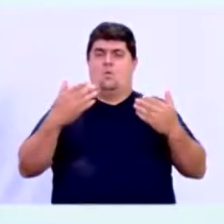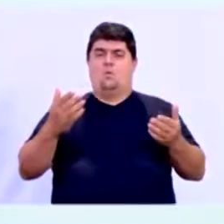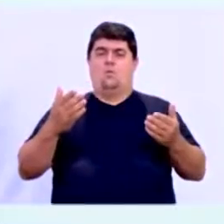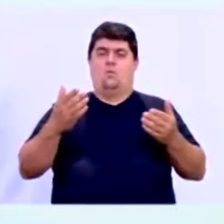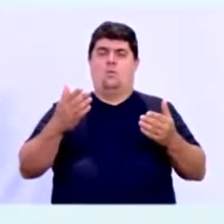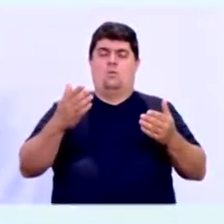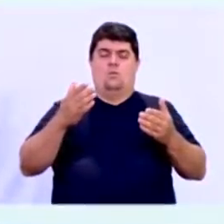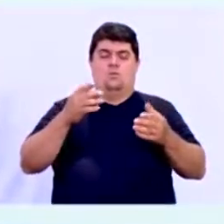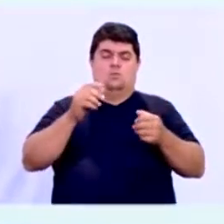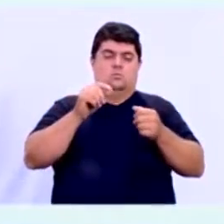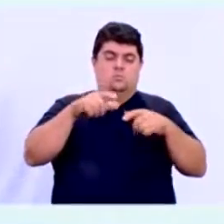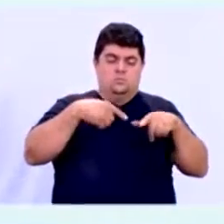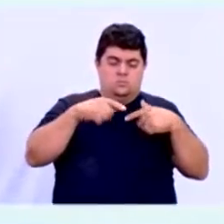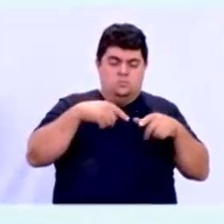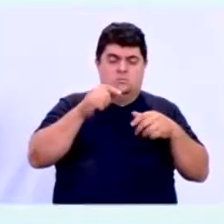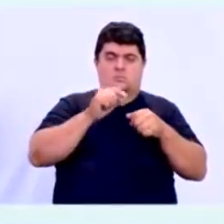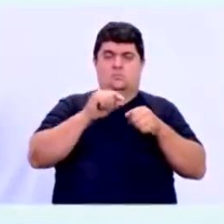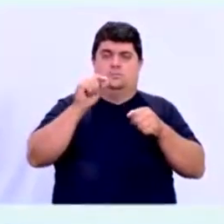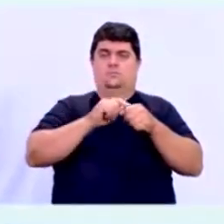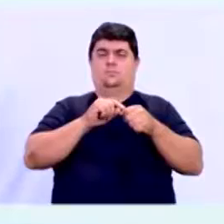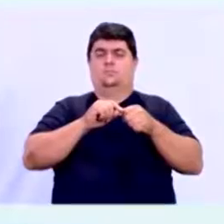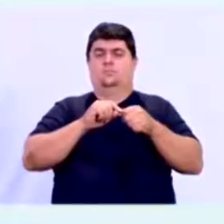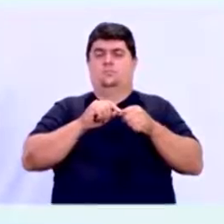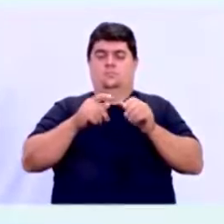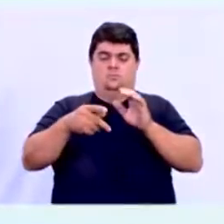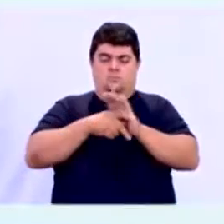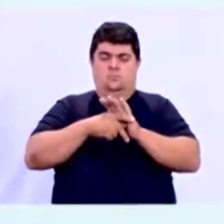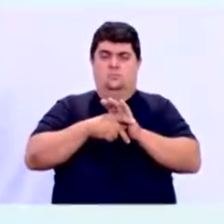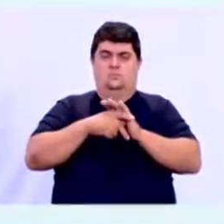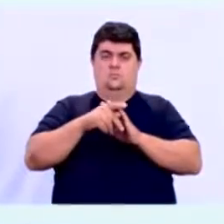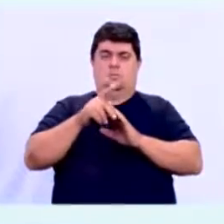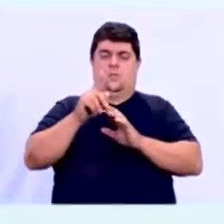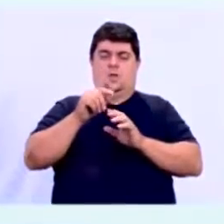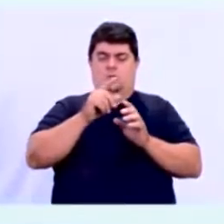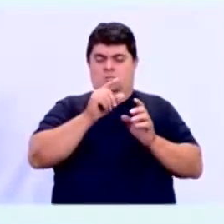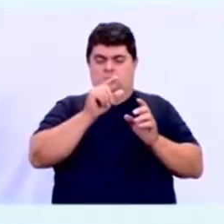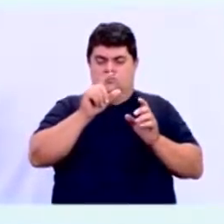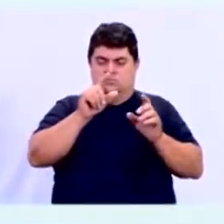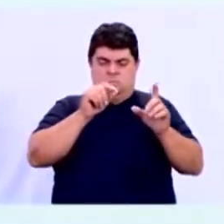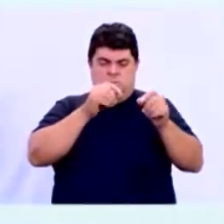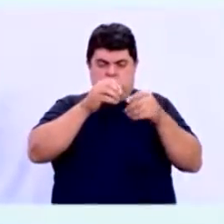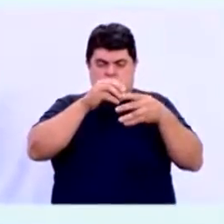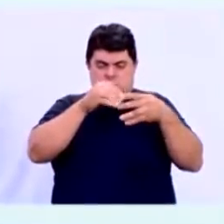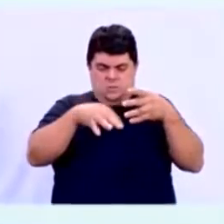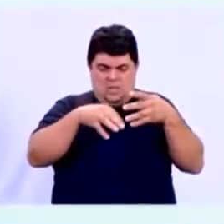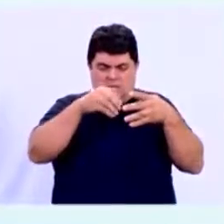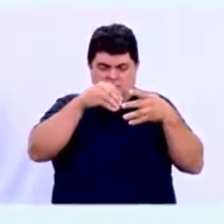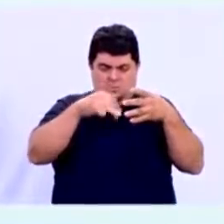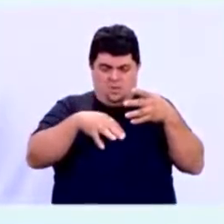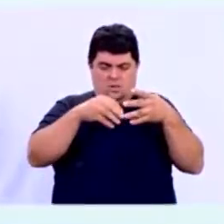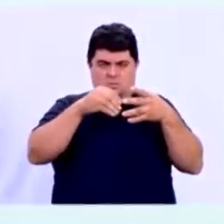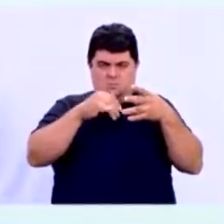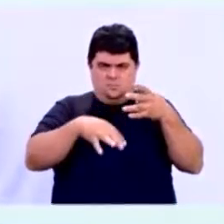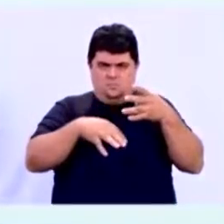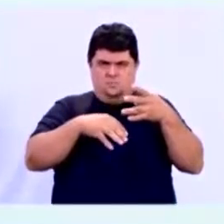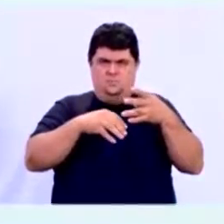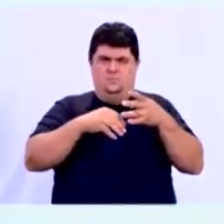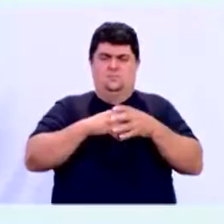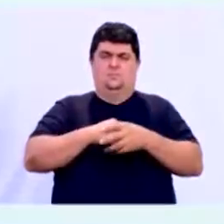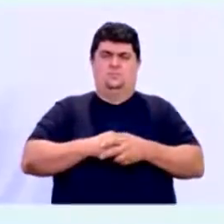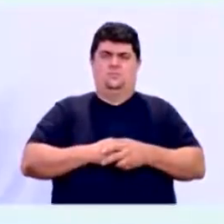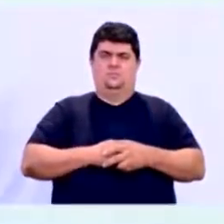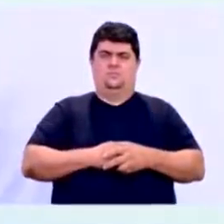que serão desenvolvidas naquele cargo em específico. Então, é detalhar todos os passos, os procedimentos do